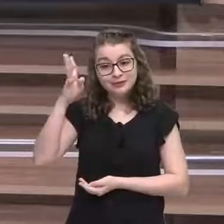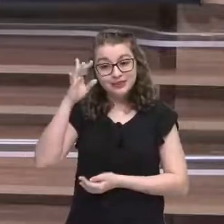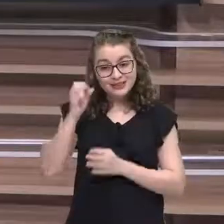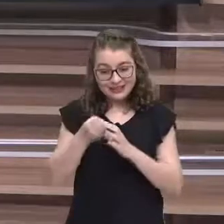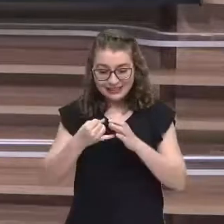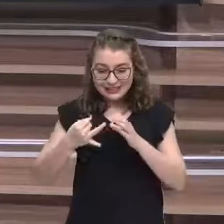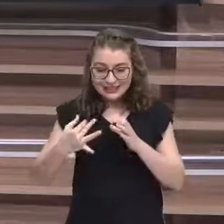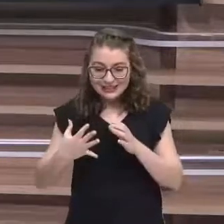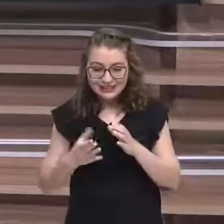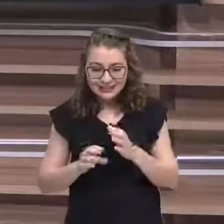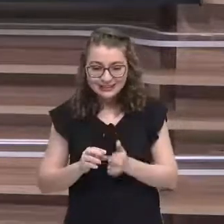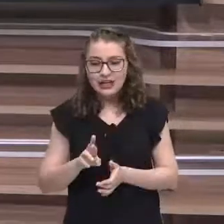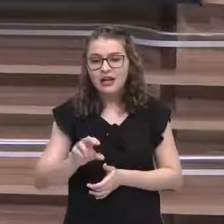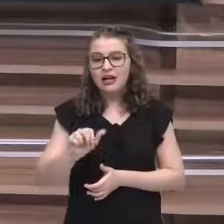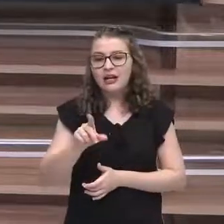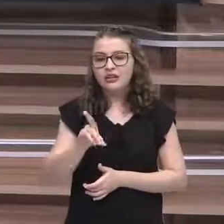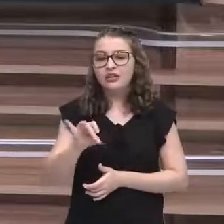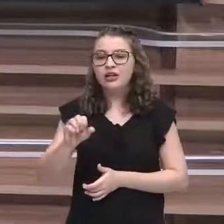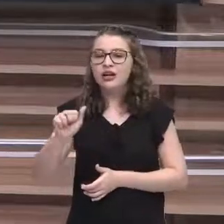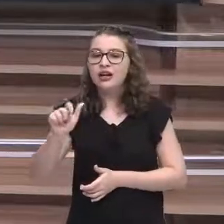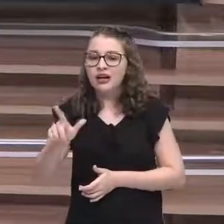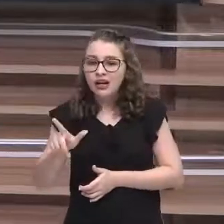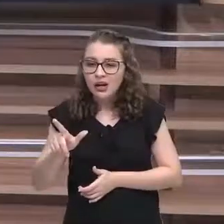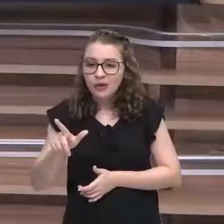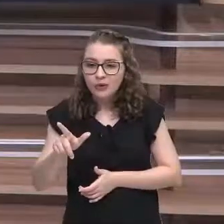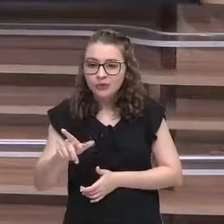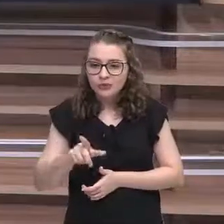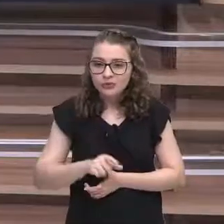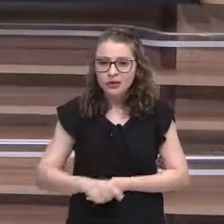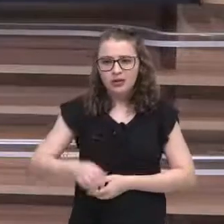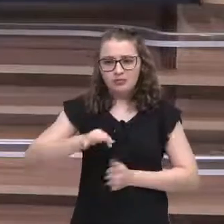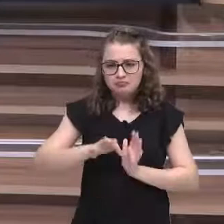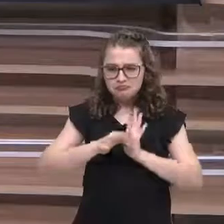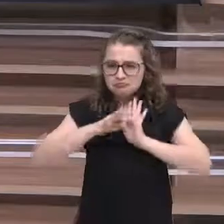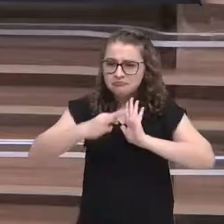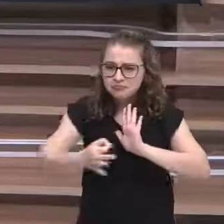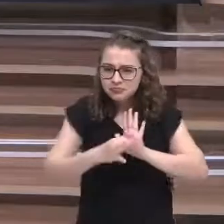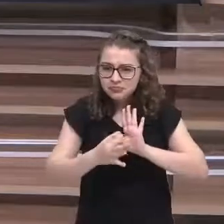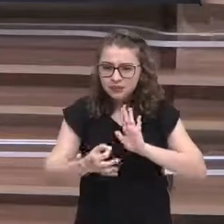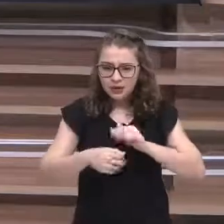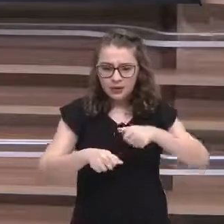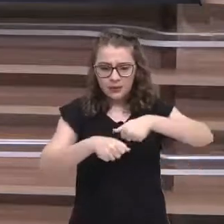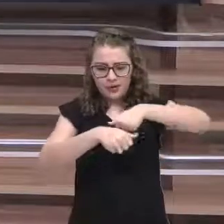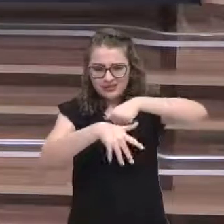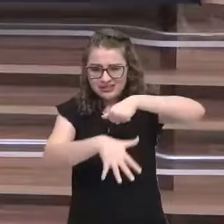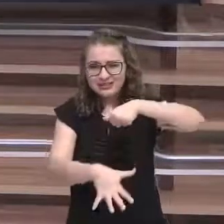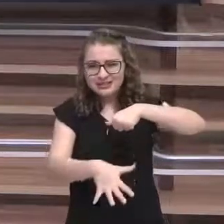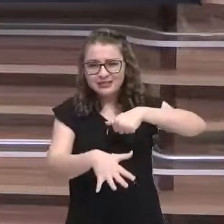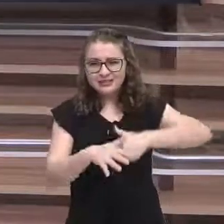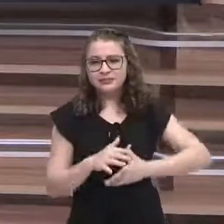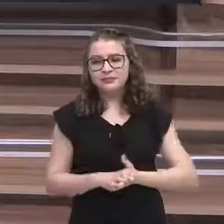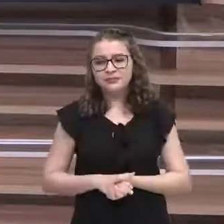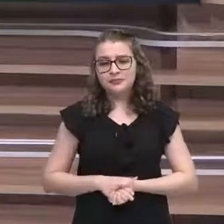caráter radical, de uma crítica radical, raiz, né?